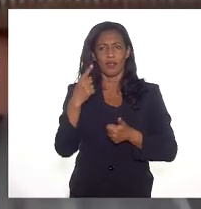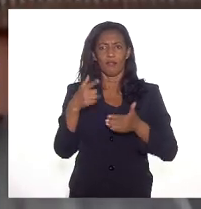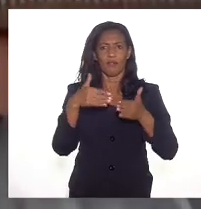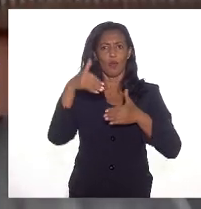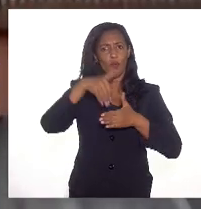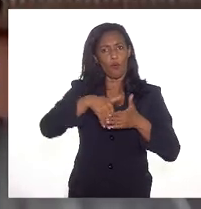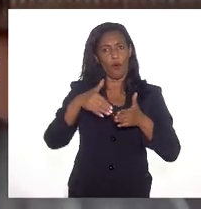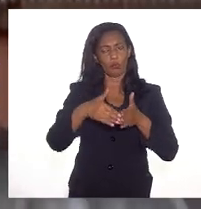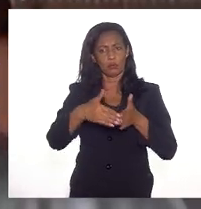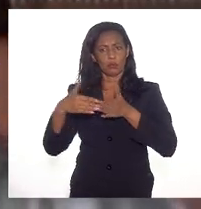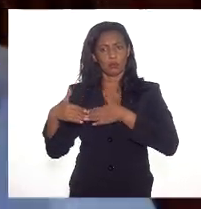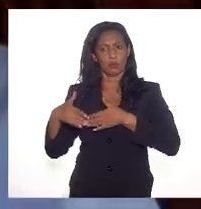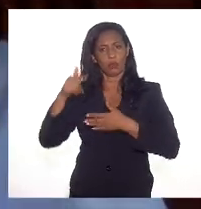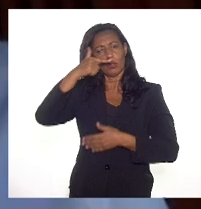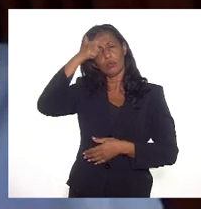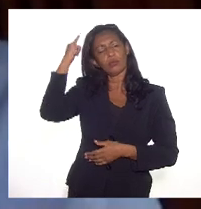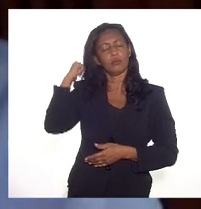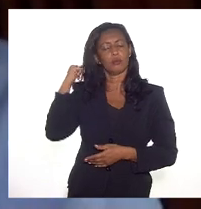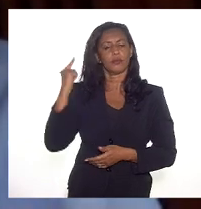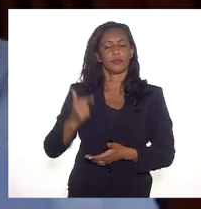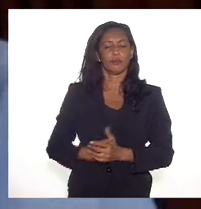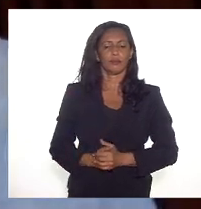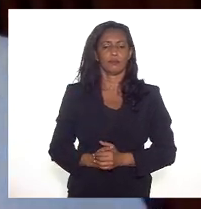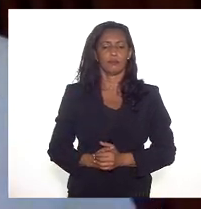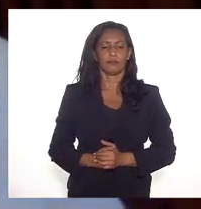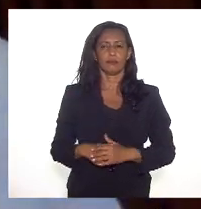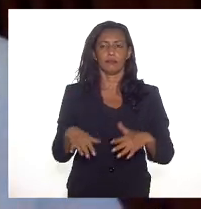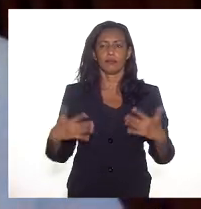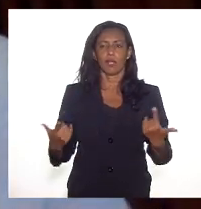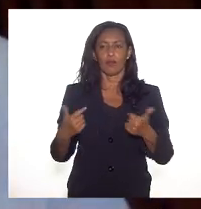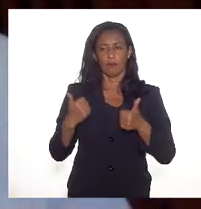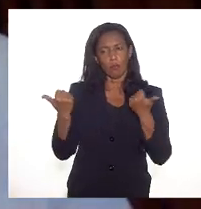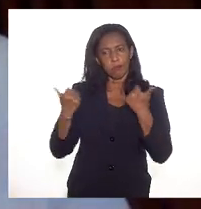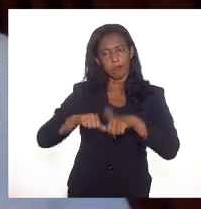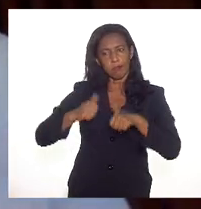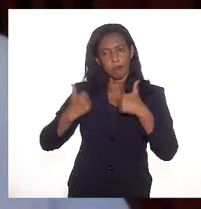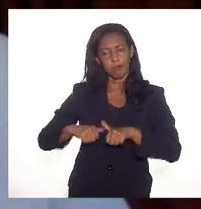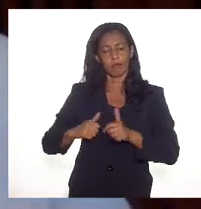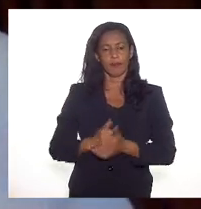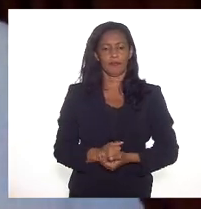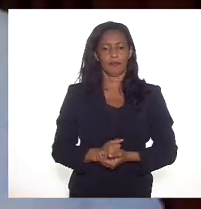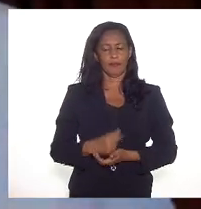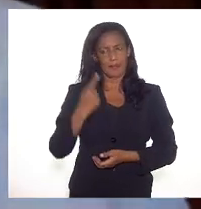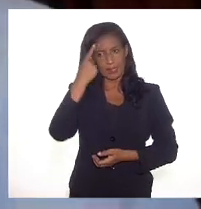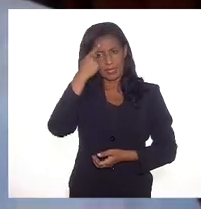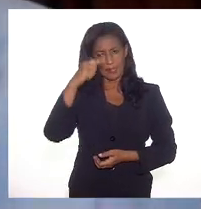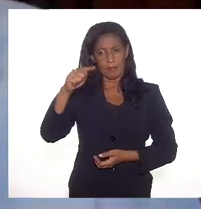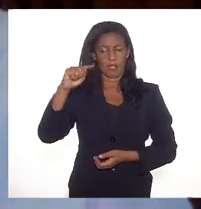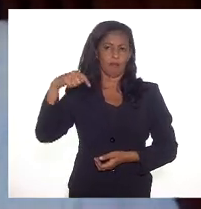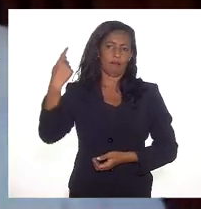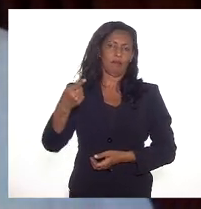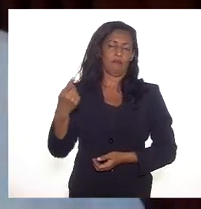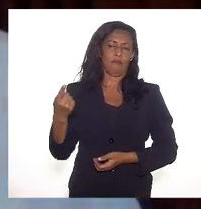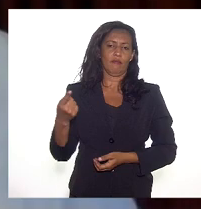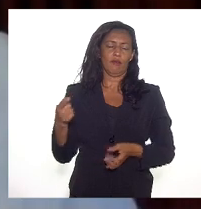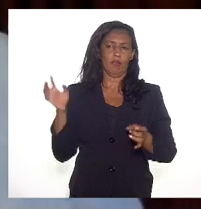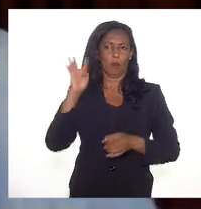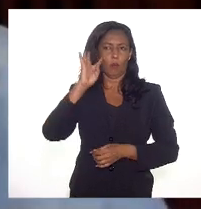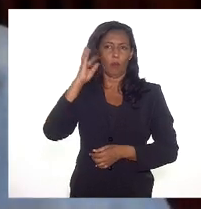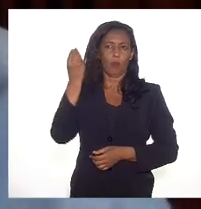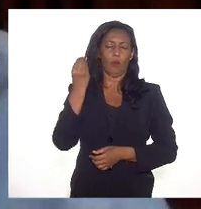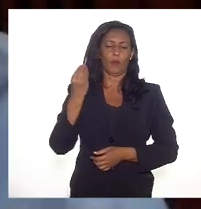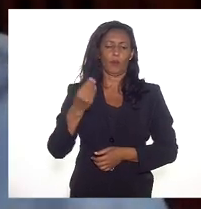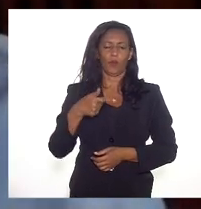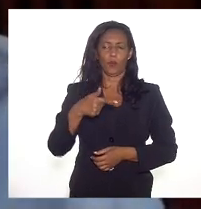Paulo. Ok. Vamos analisar, então, o voto. Vai voltar à pauta semana que vem, já trazida com as